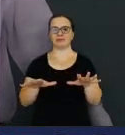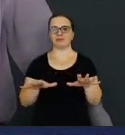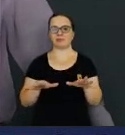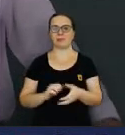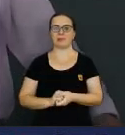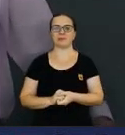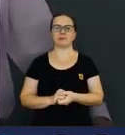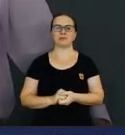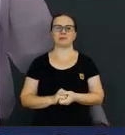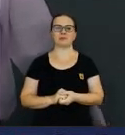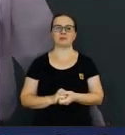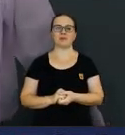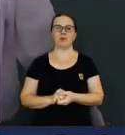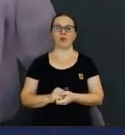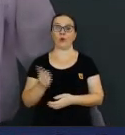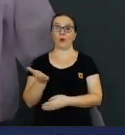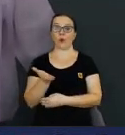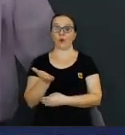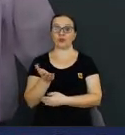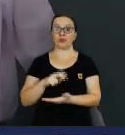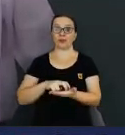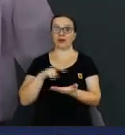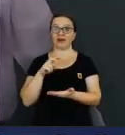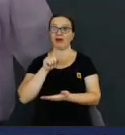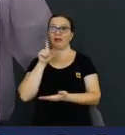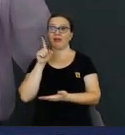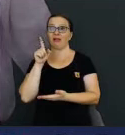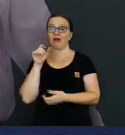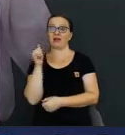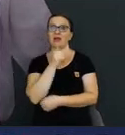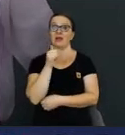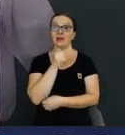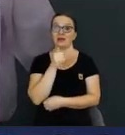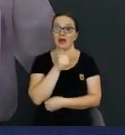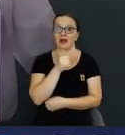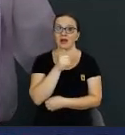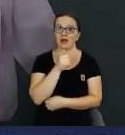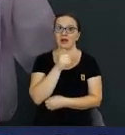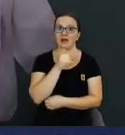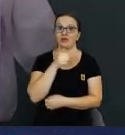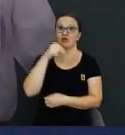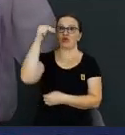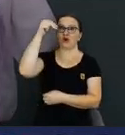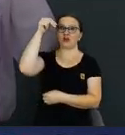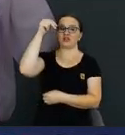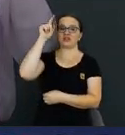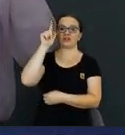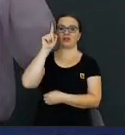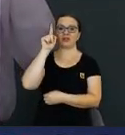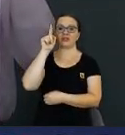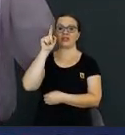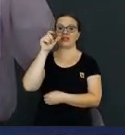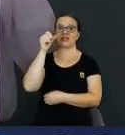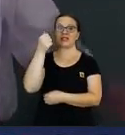E hoje de manhã, a Itália pôs em quarentena toda a sua região norte. 16 milhões de